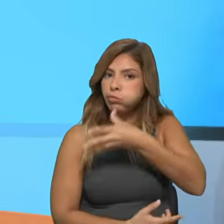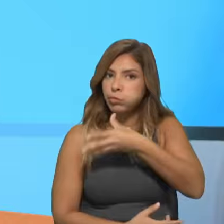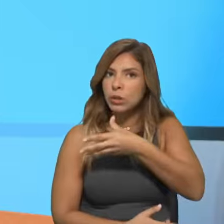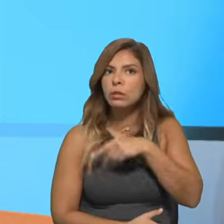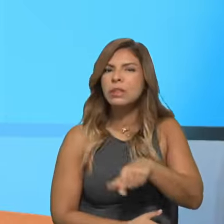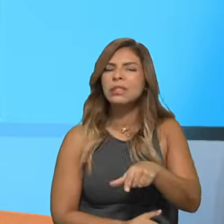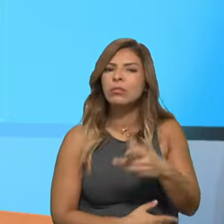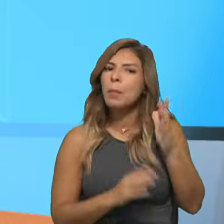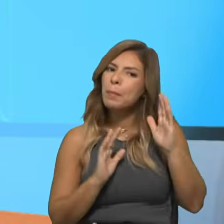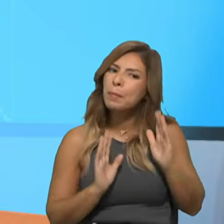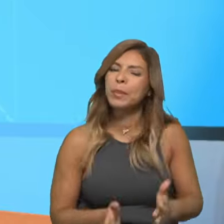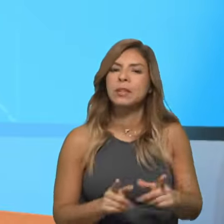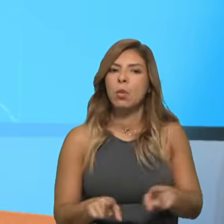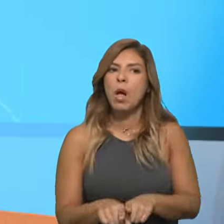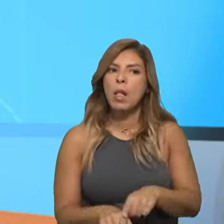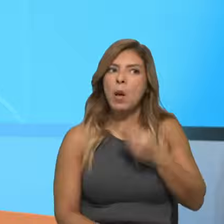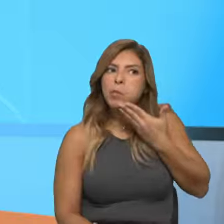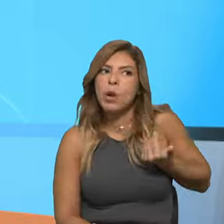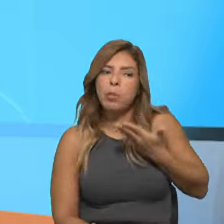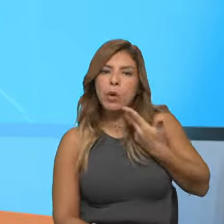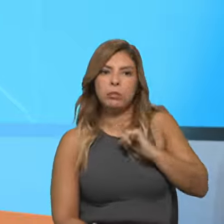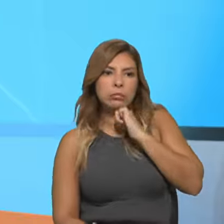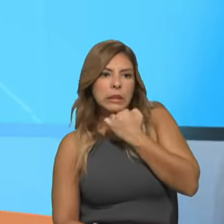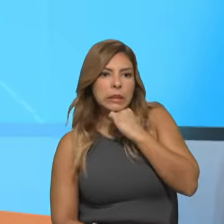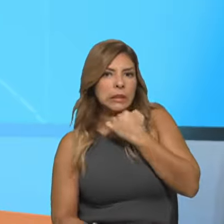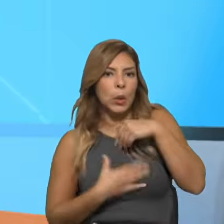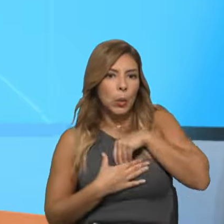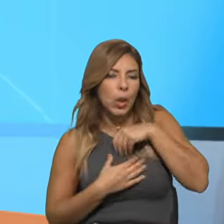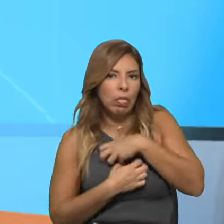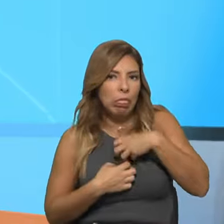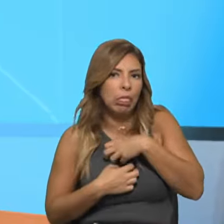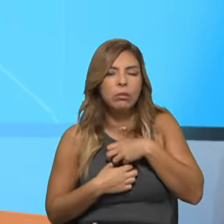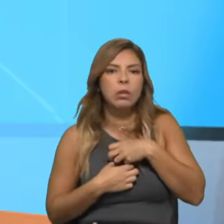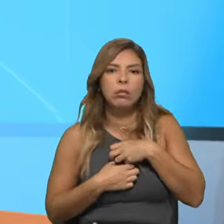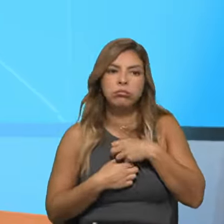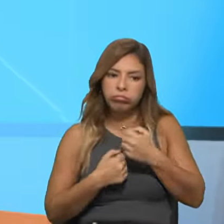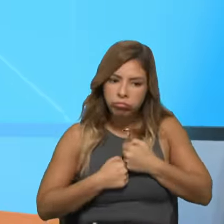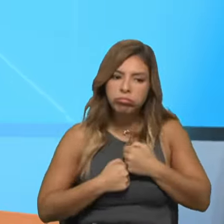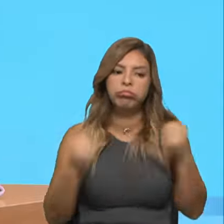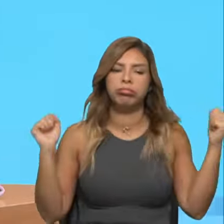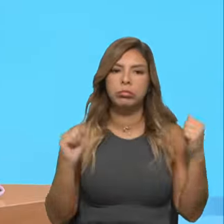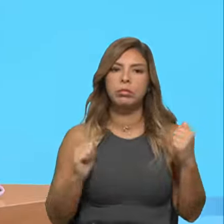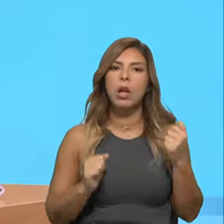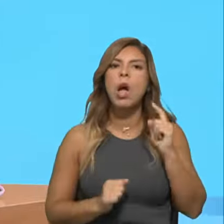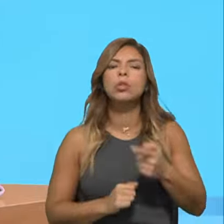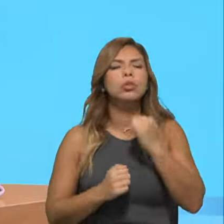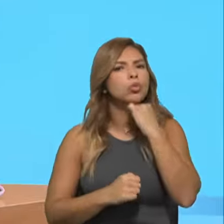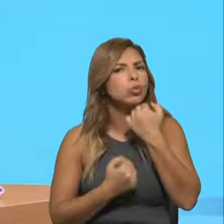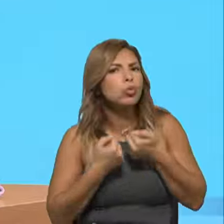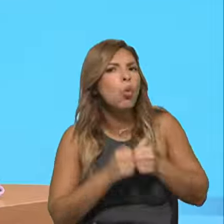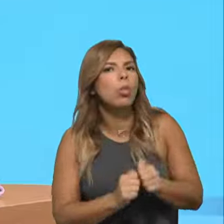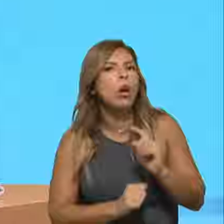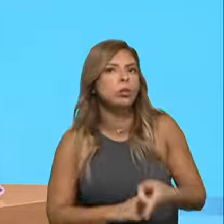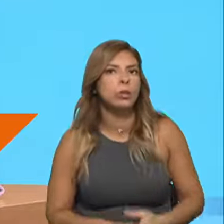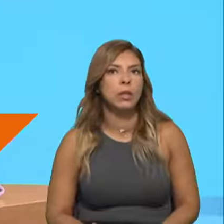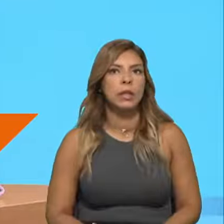que se rompa o silêncio quando se fala em liberdade religiosa. Que silêncio é este e o que é que ele esconde? Bom, em primeiro lugar, é preciso